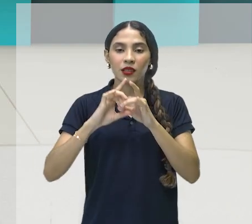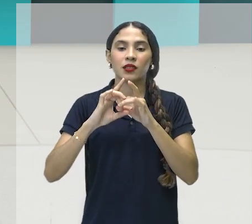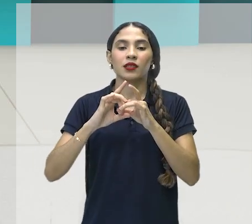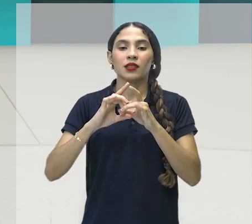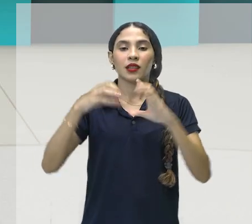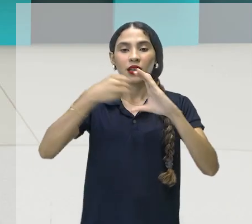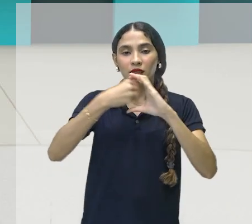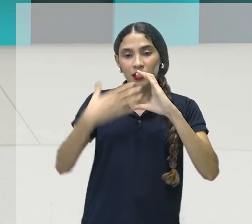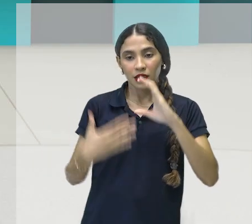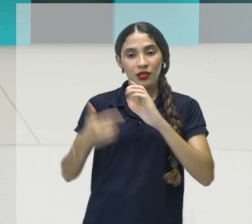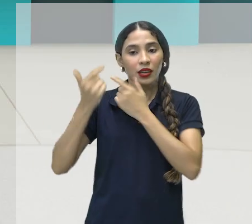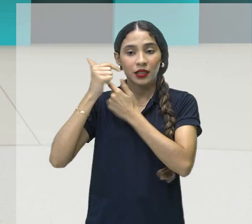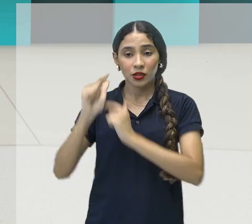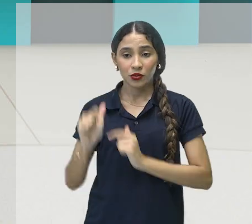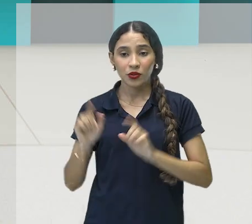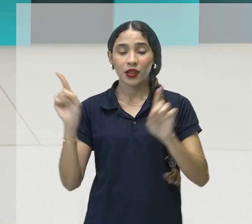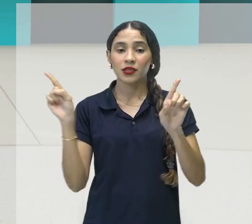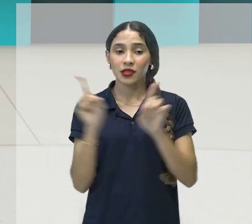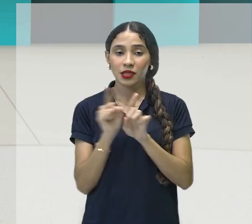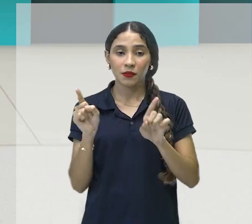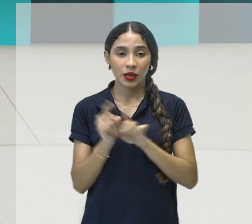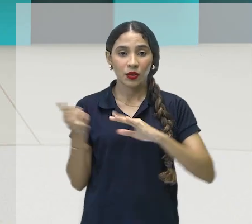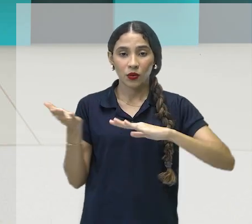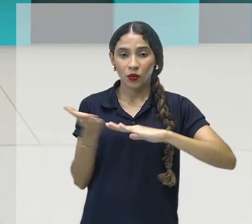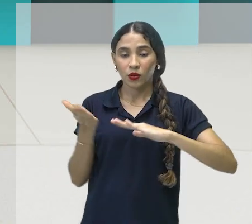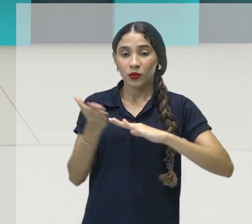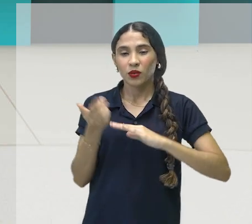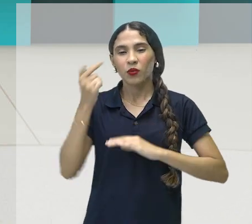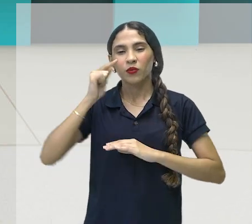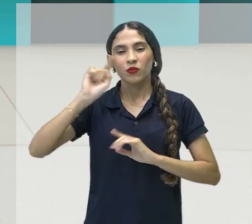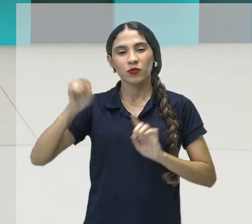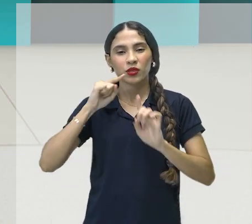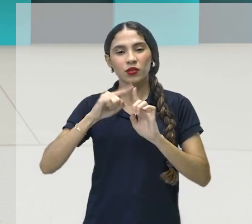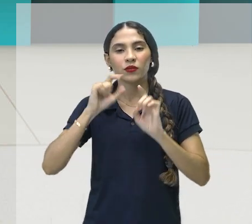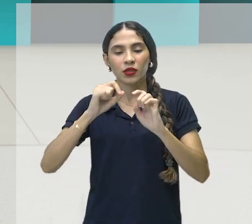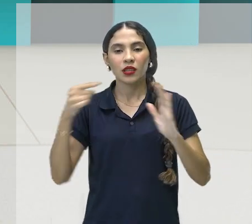elementos tradicionais e contemporâneos